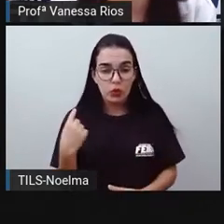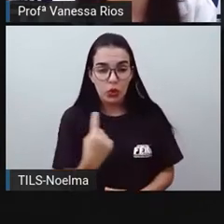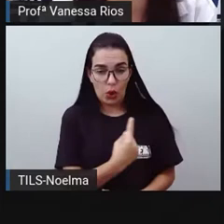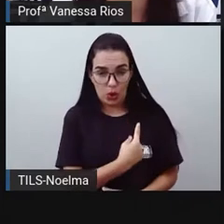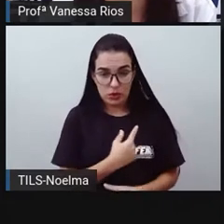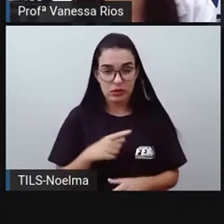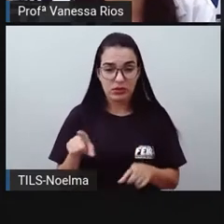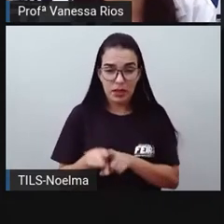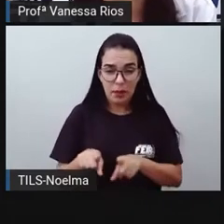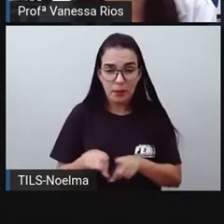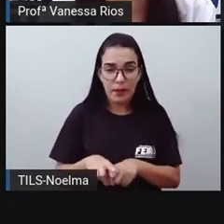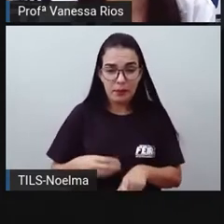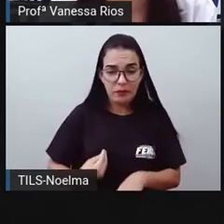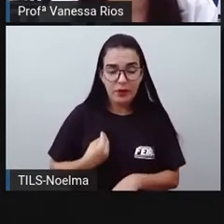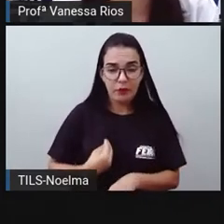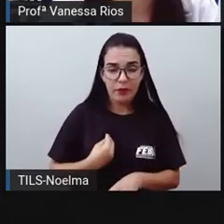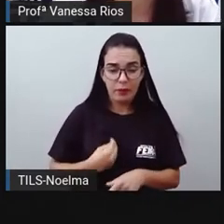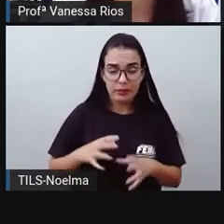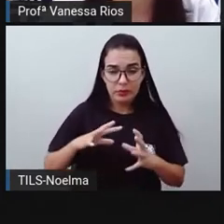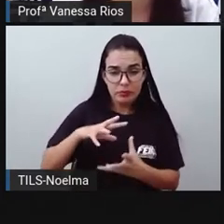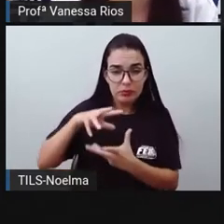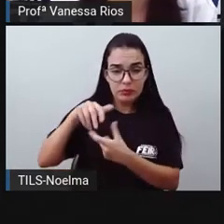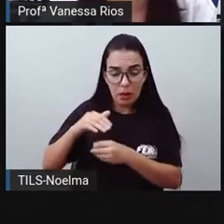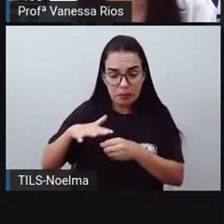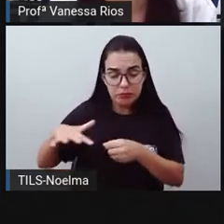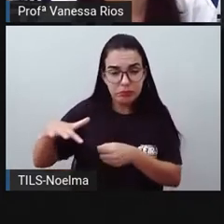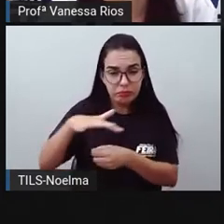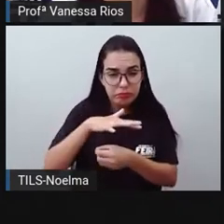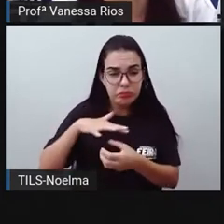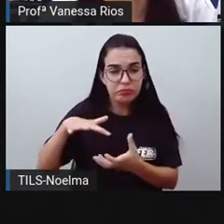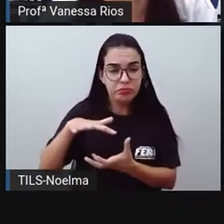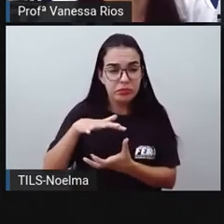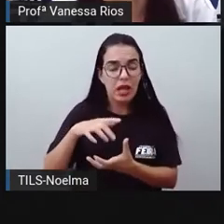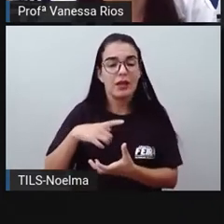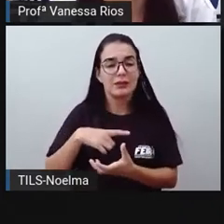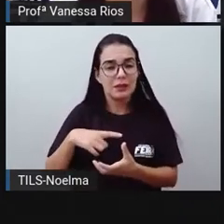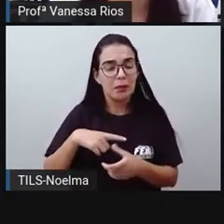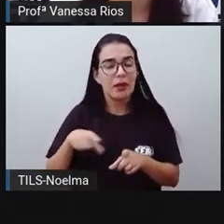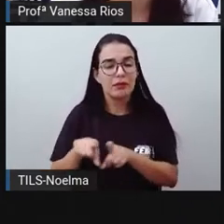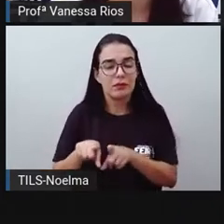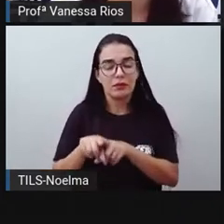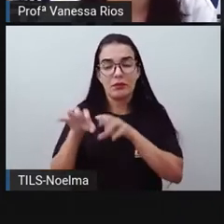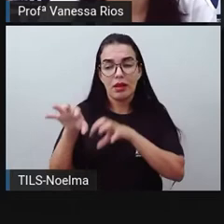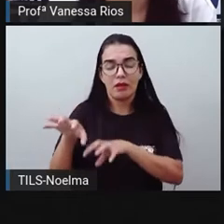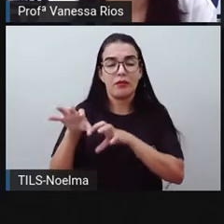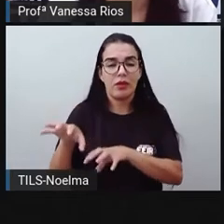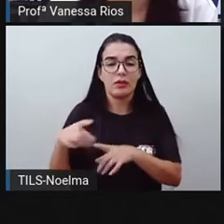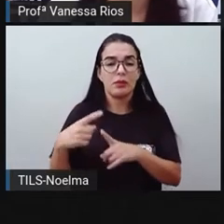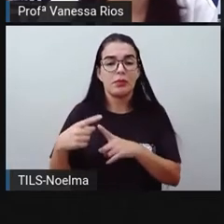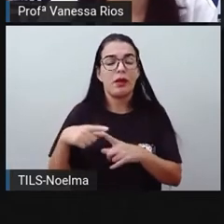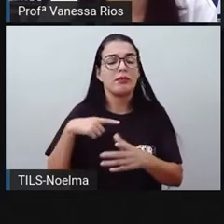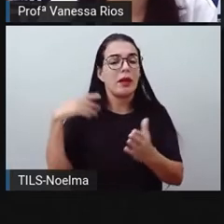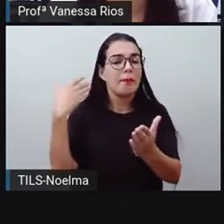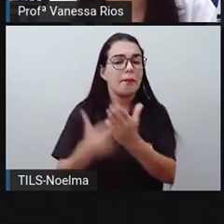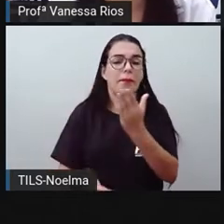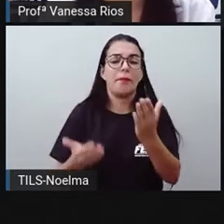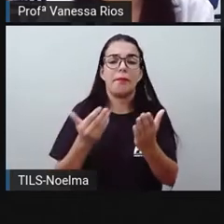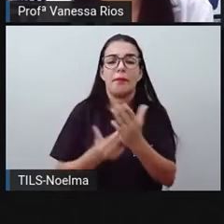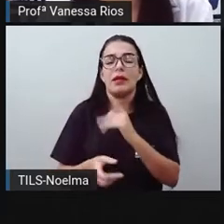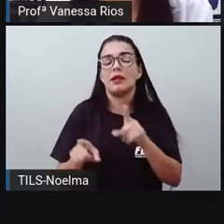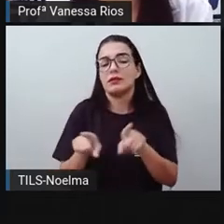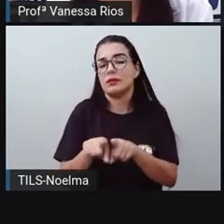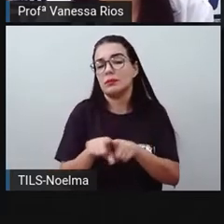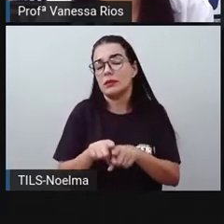nos prejudica também e influencia aí em diversas perdas, não é? Em diversas situações